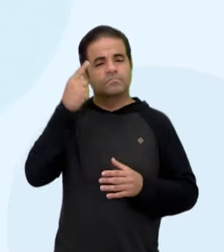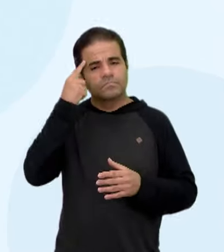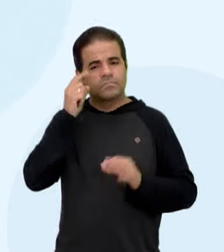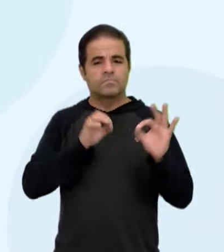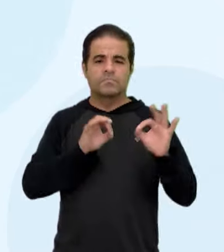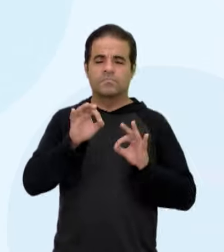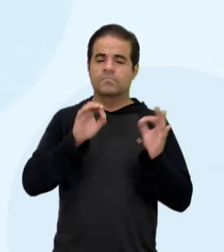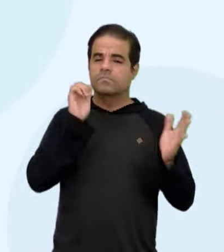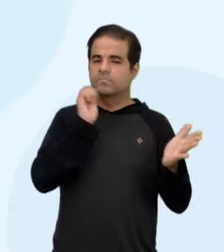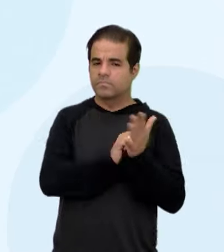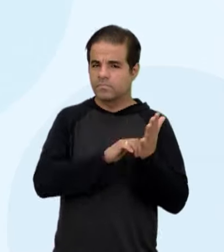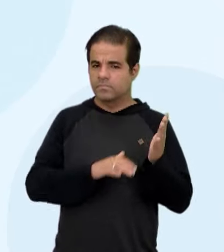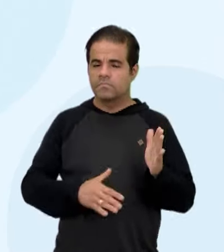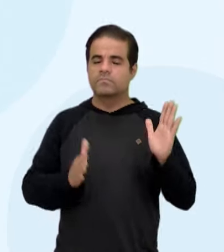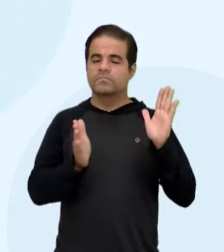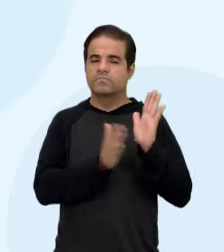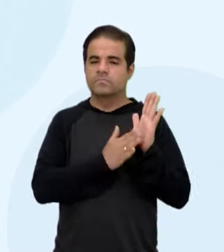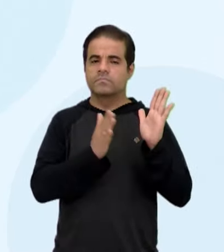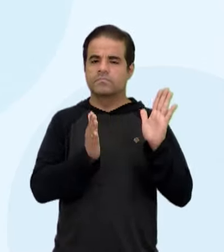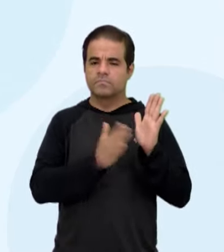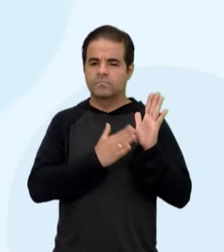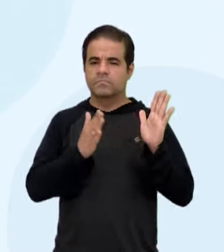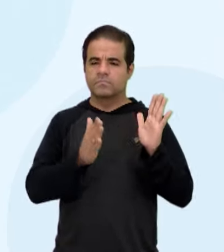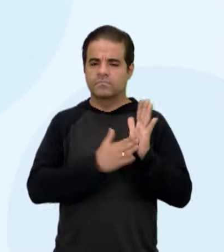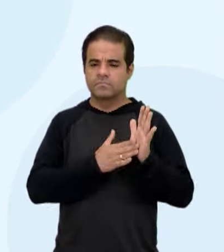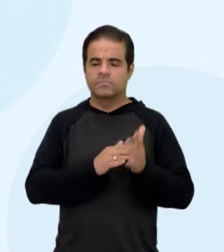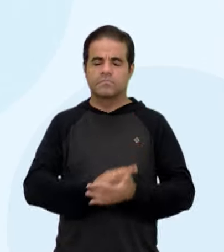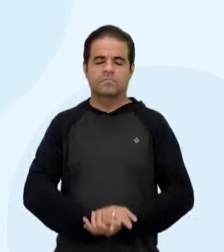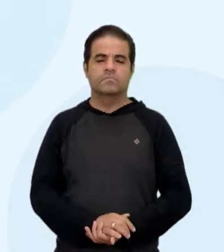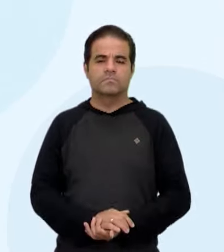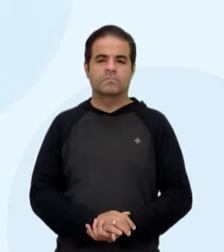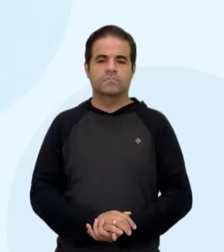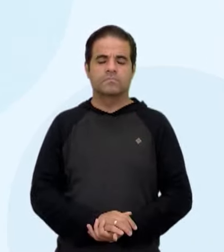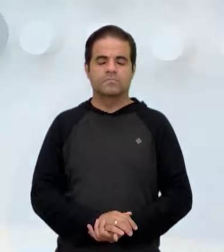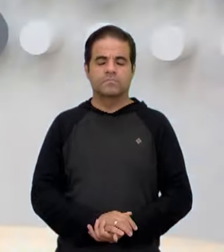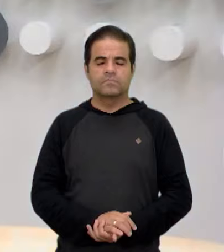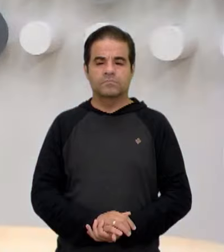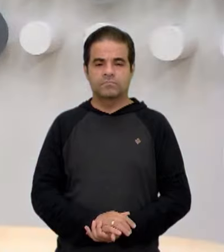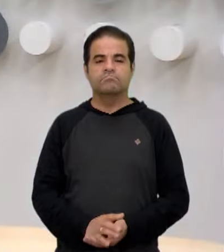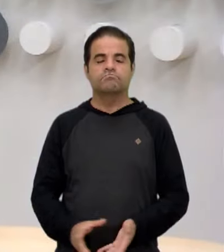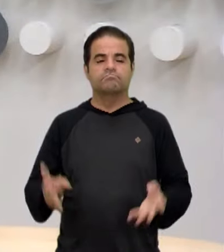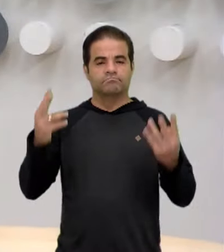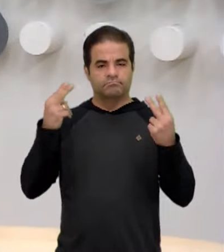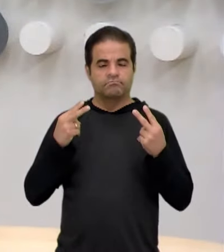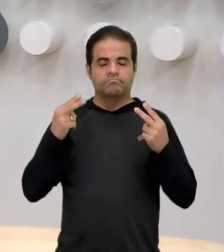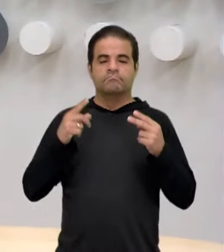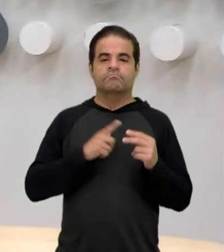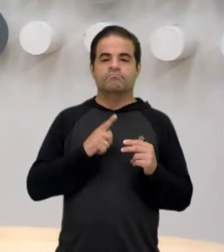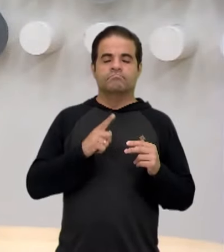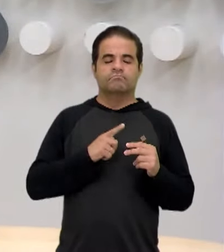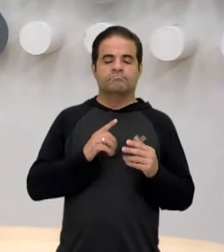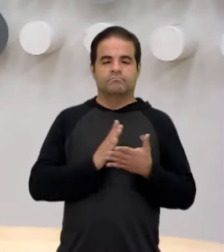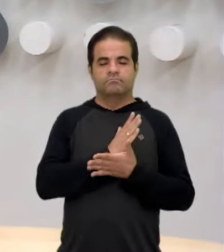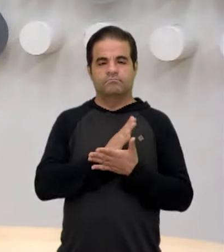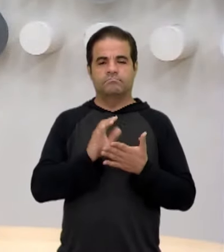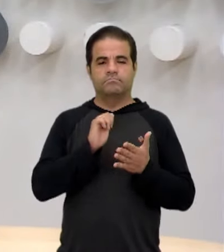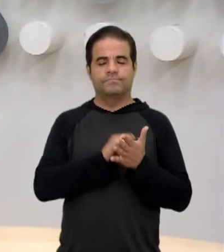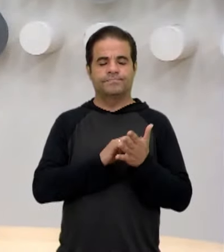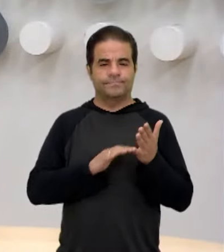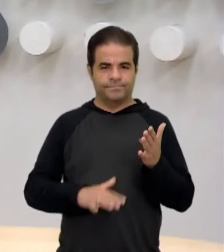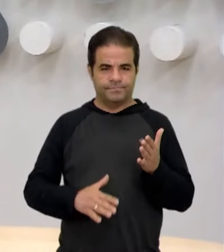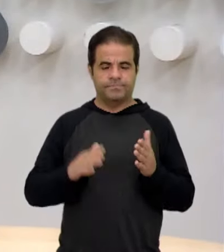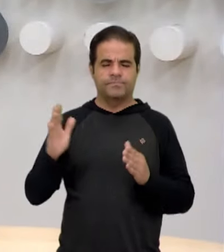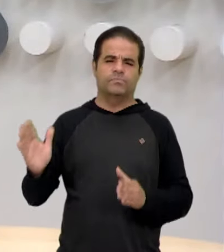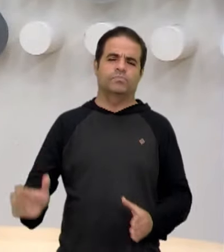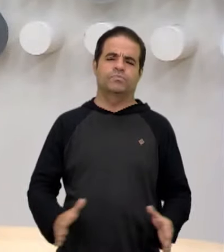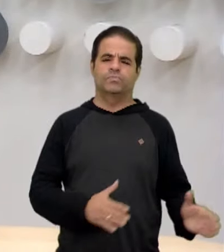resolver as atividades propostas, né? Então, voltando para mim, a gente teve algumas atividades, né, no